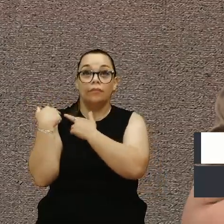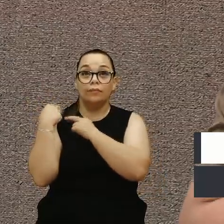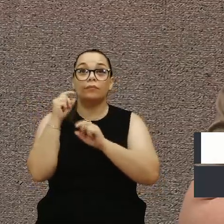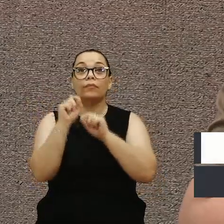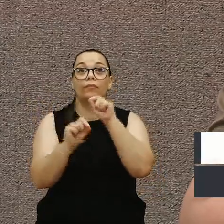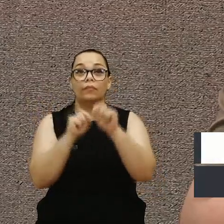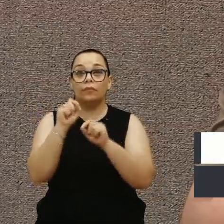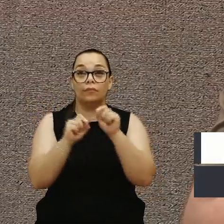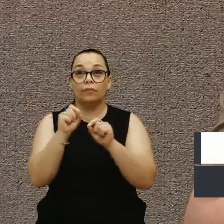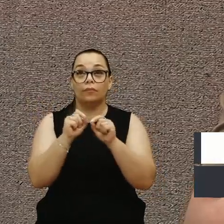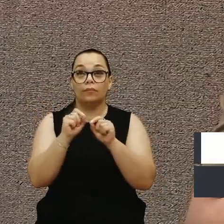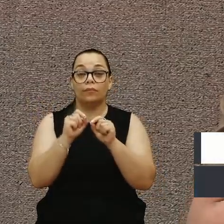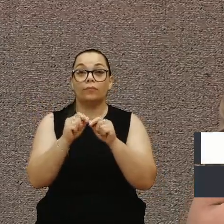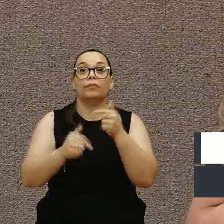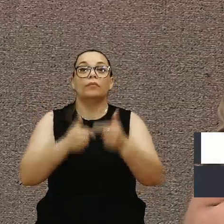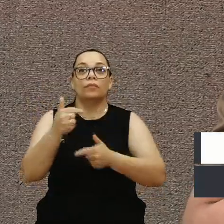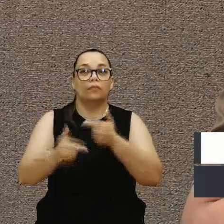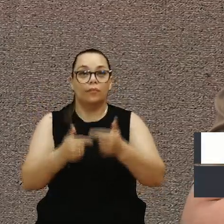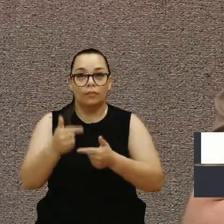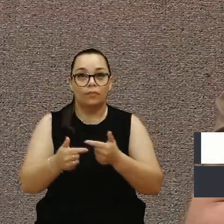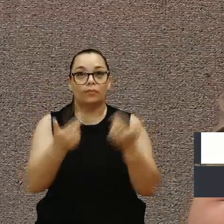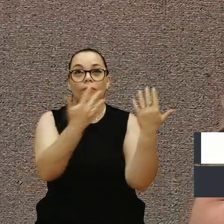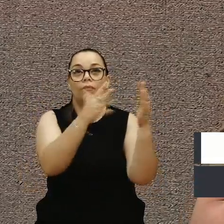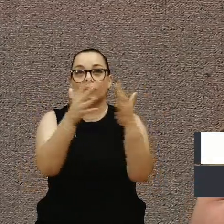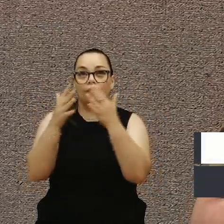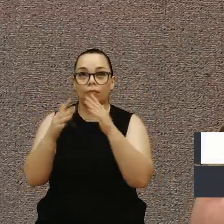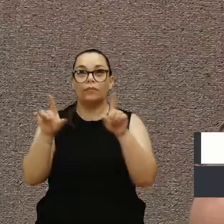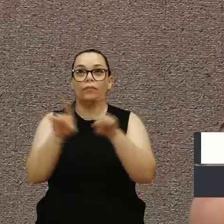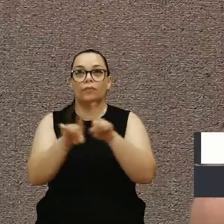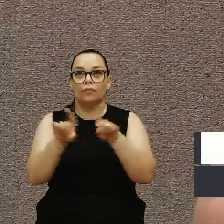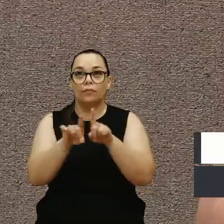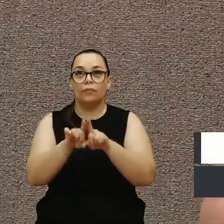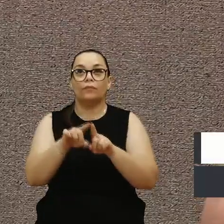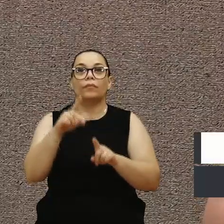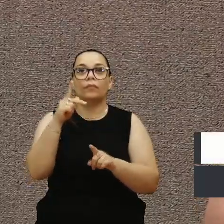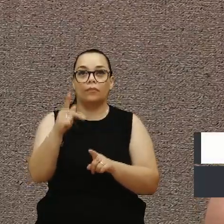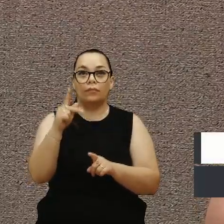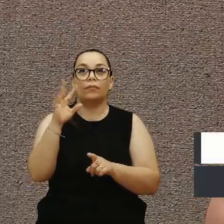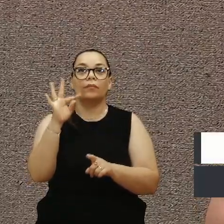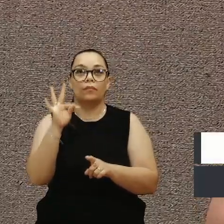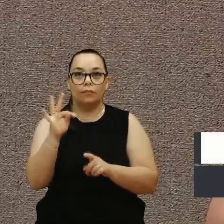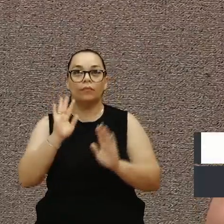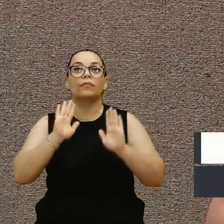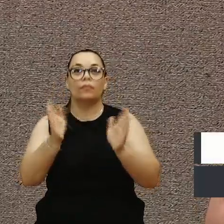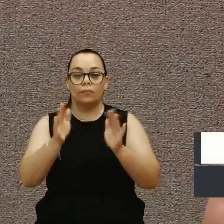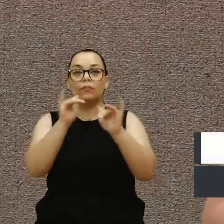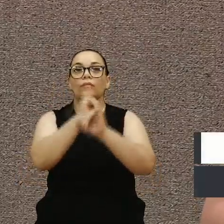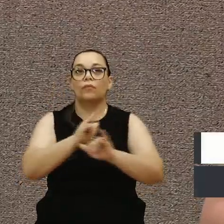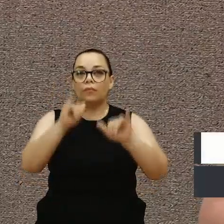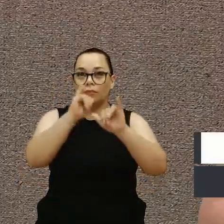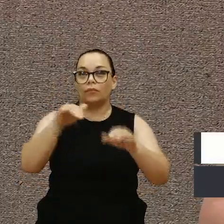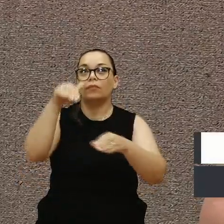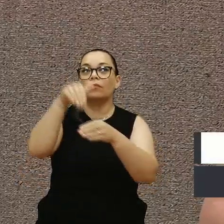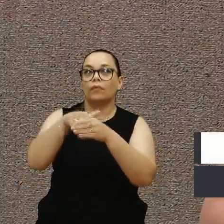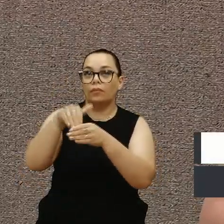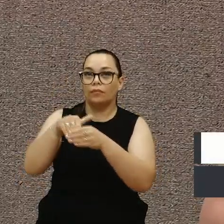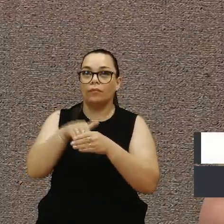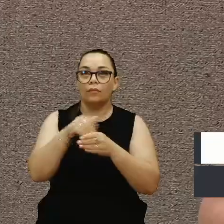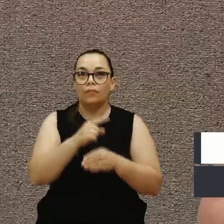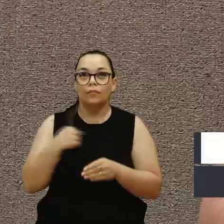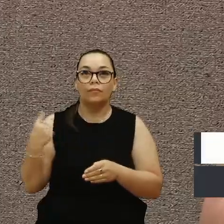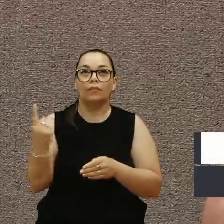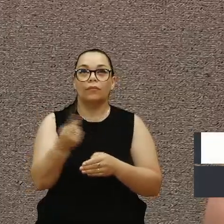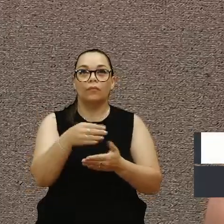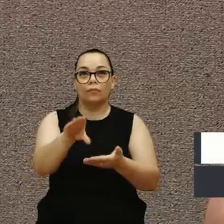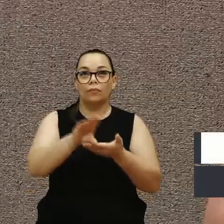quem diz pensar no trabalhador, e aqui fica meus parabéns, inclusive, à bancada do Partido dos Trabalhadores, que já declarou voto favorável ao nosso